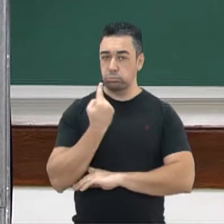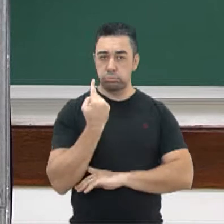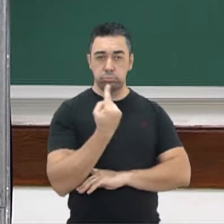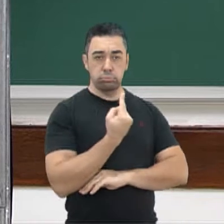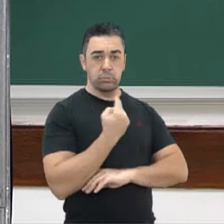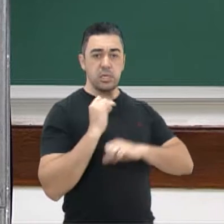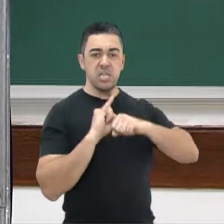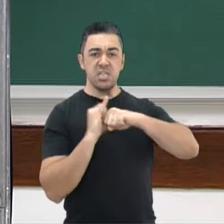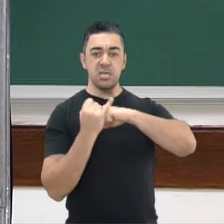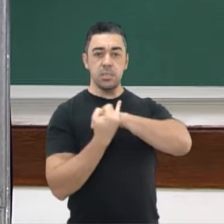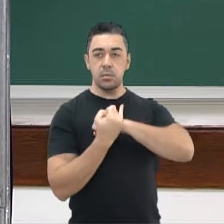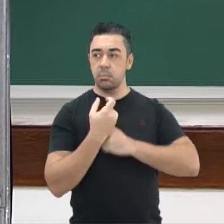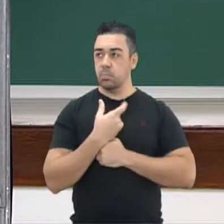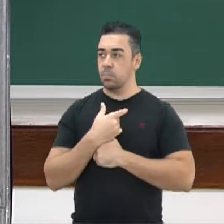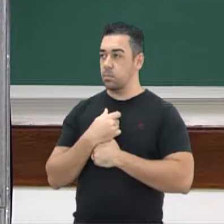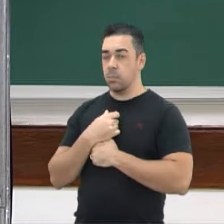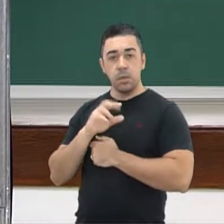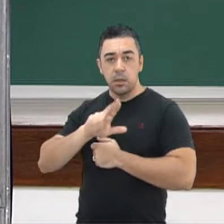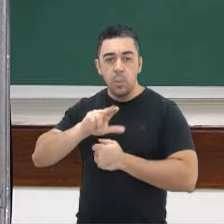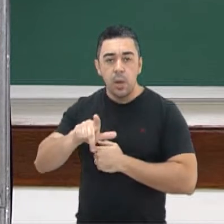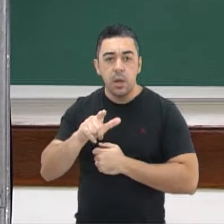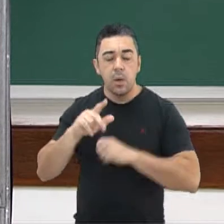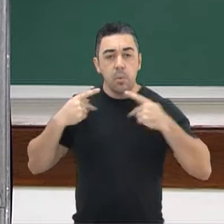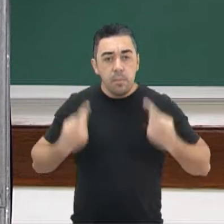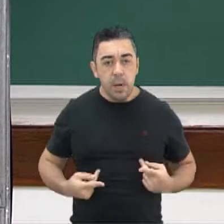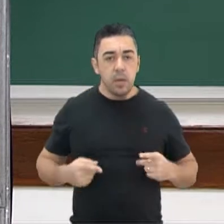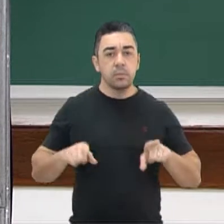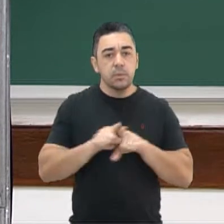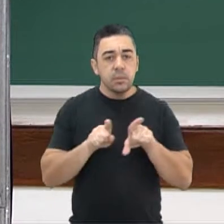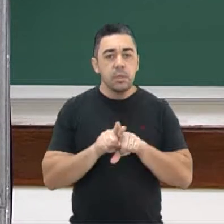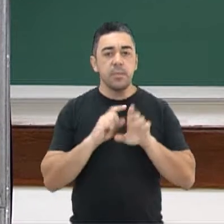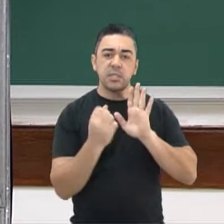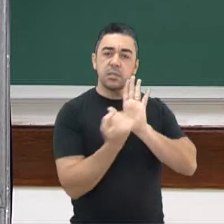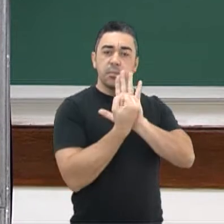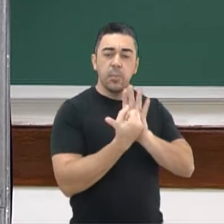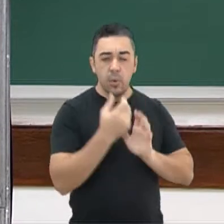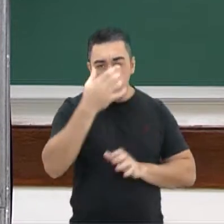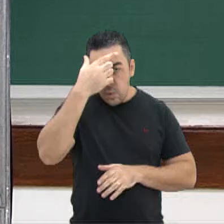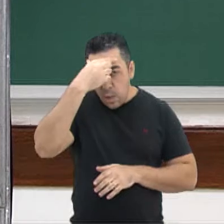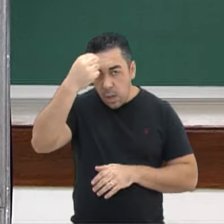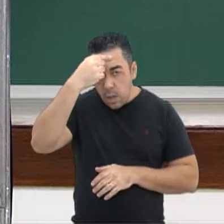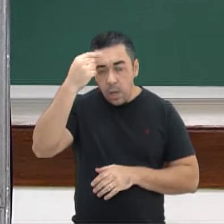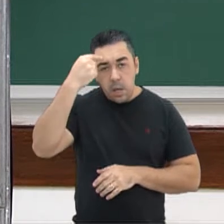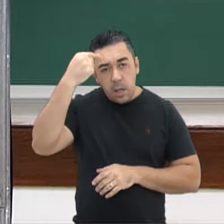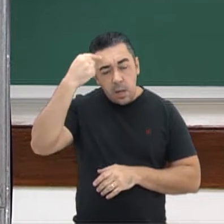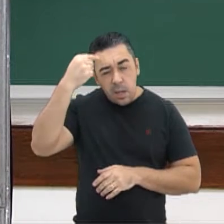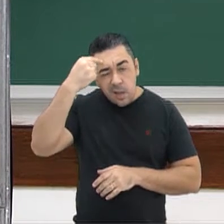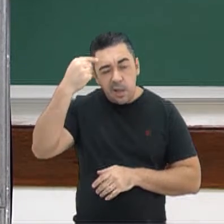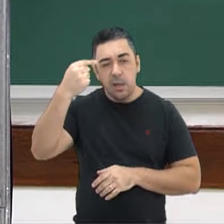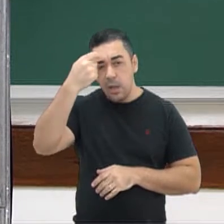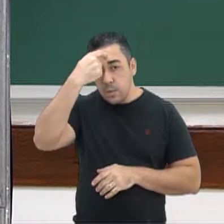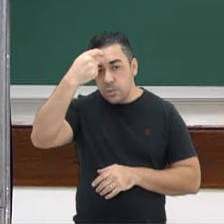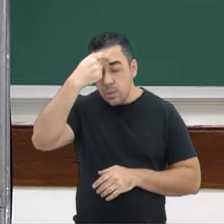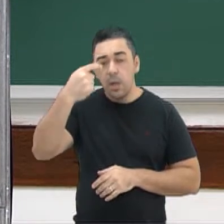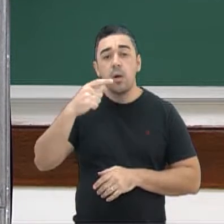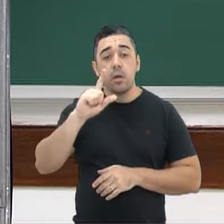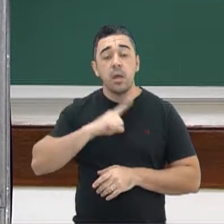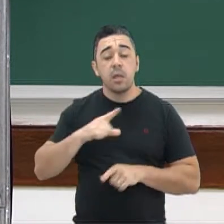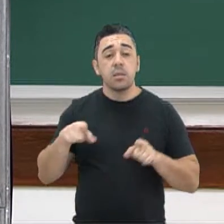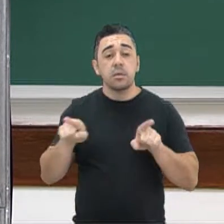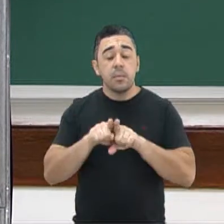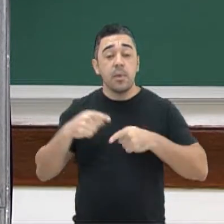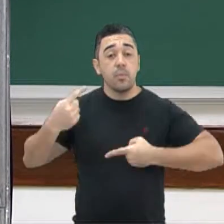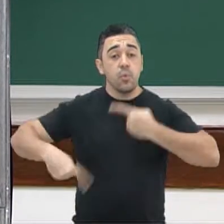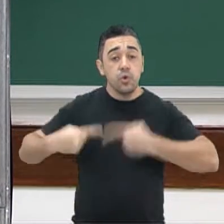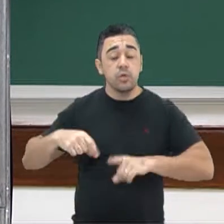O ser humano, além de ser um animal simbólico, racional, ele também é político e social. Faz parte